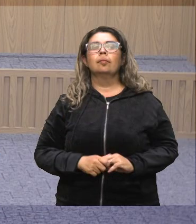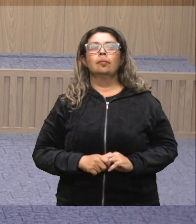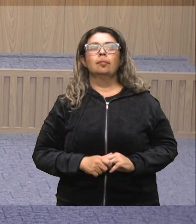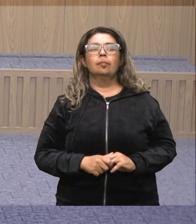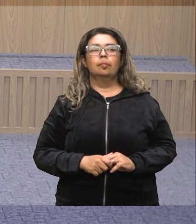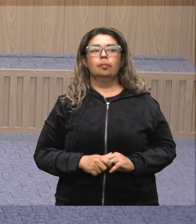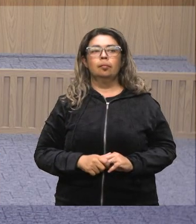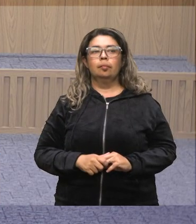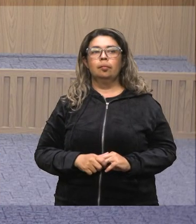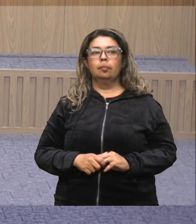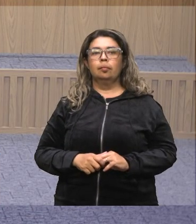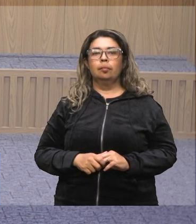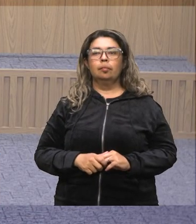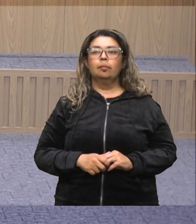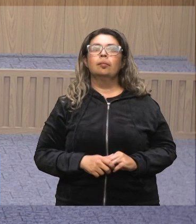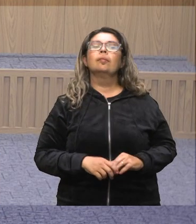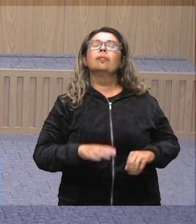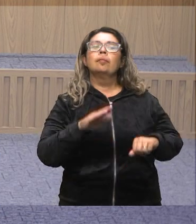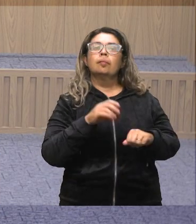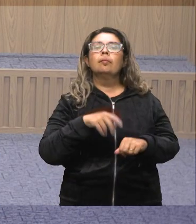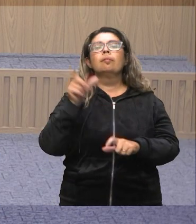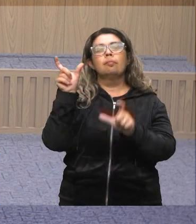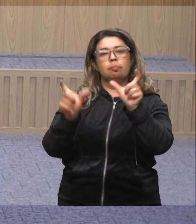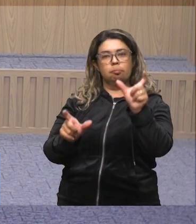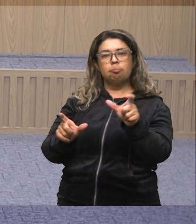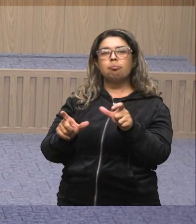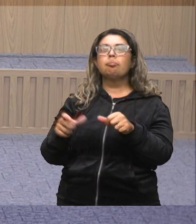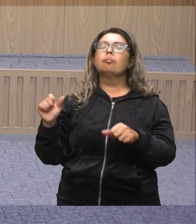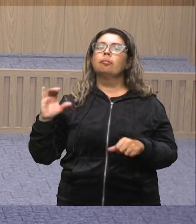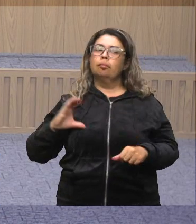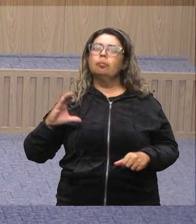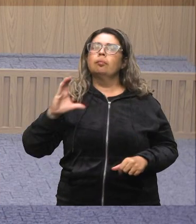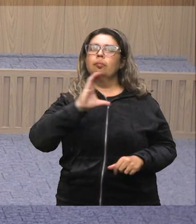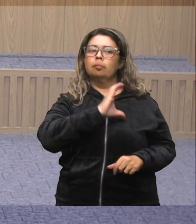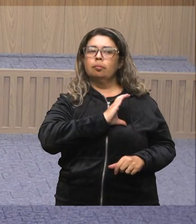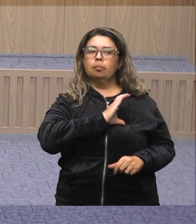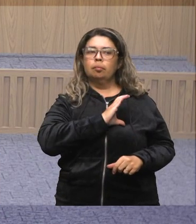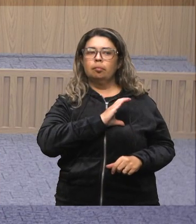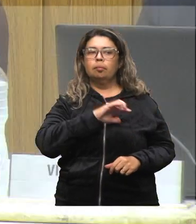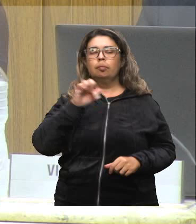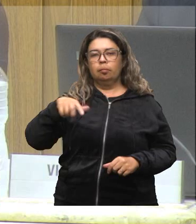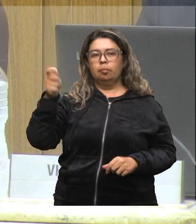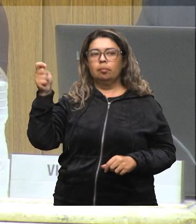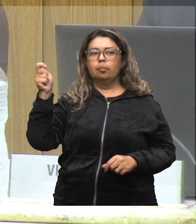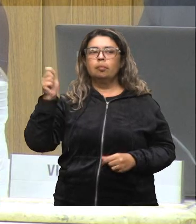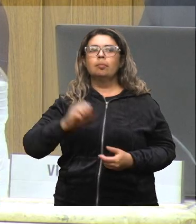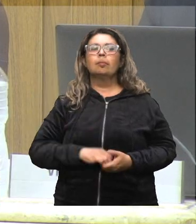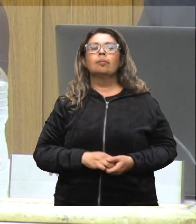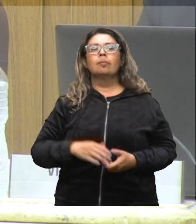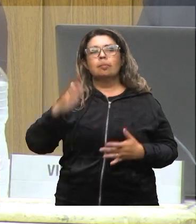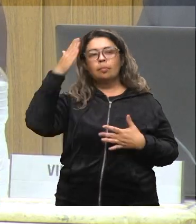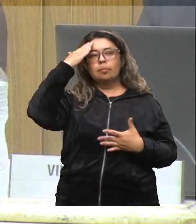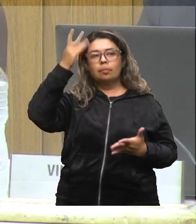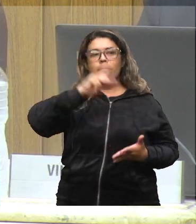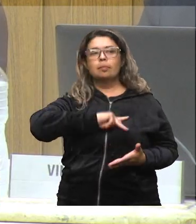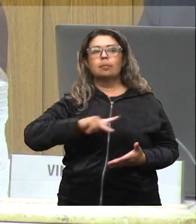nos contratados aí pela Prefeitura Municipal de Assis. Obrigado, senhora presidente.